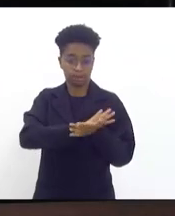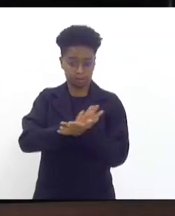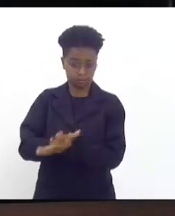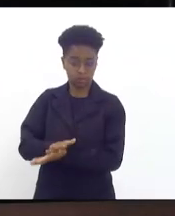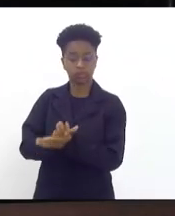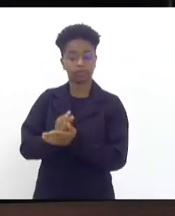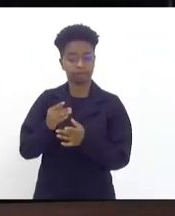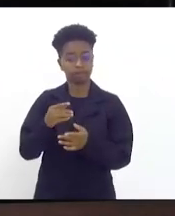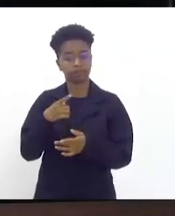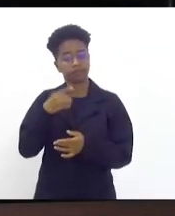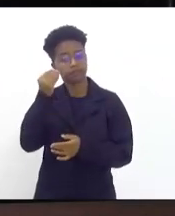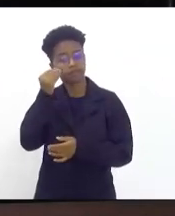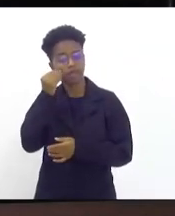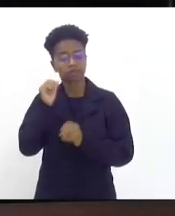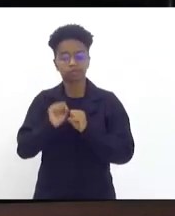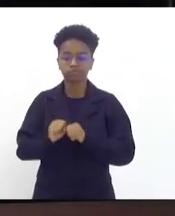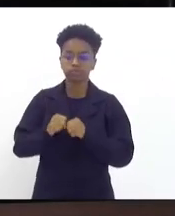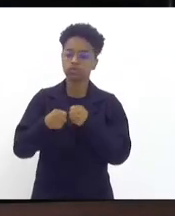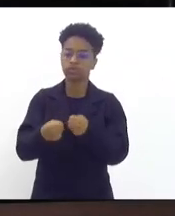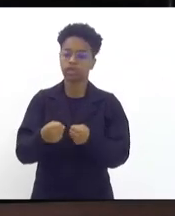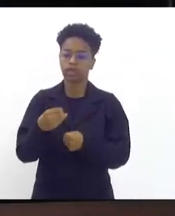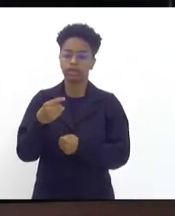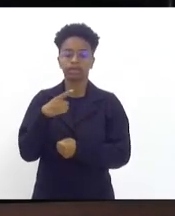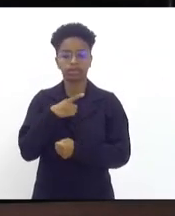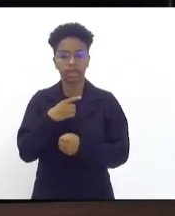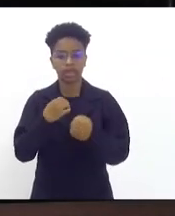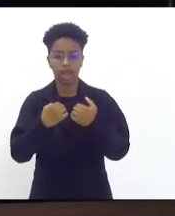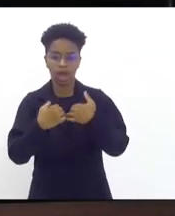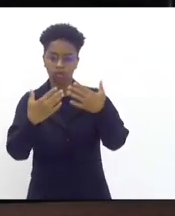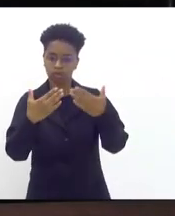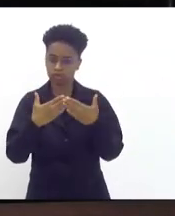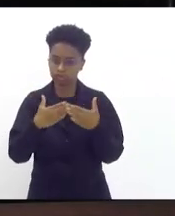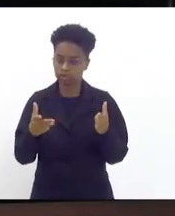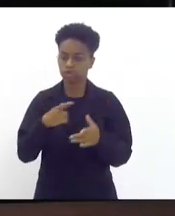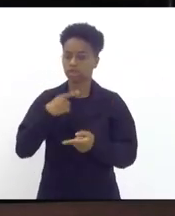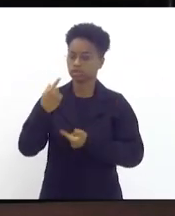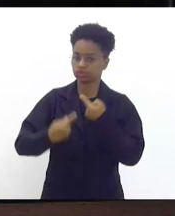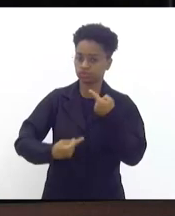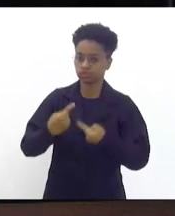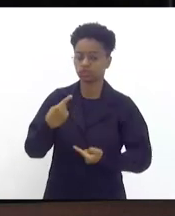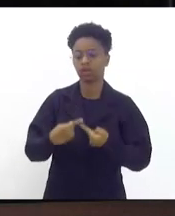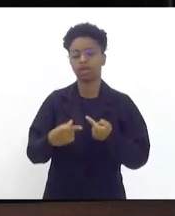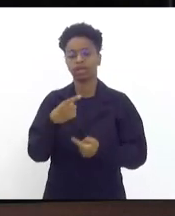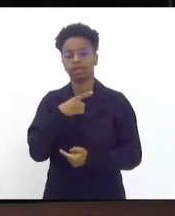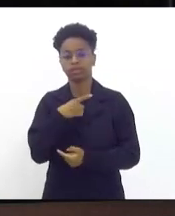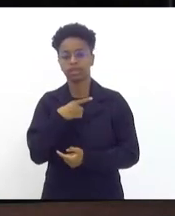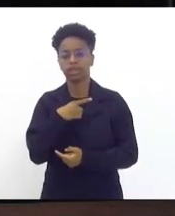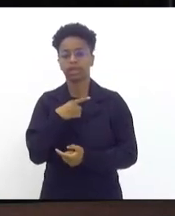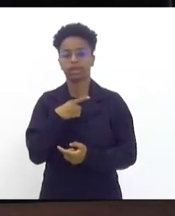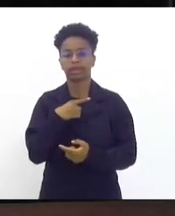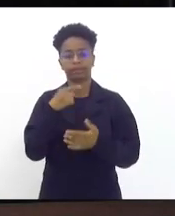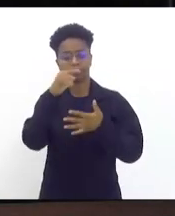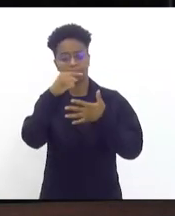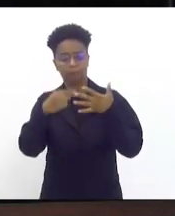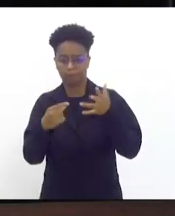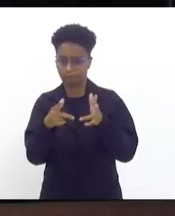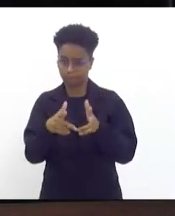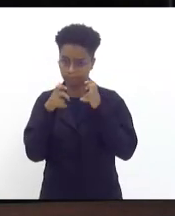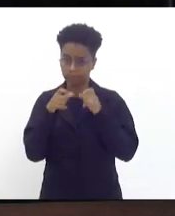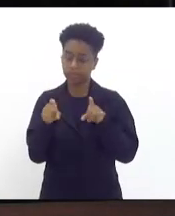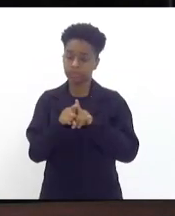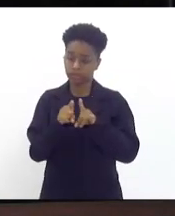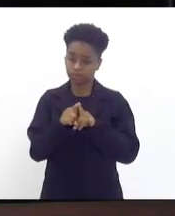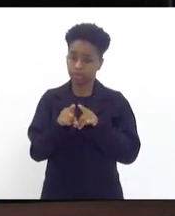tem feito audiências públicas tem feitos debate tem feito as considerações tem inclusive